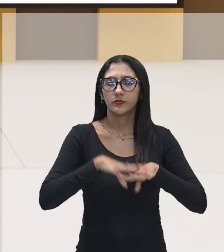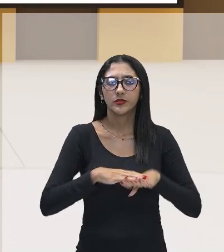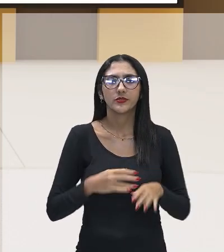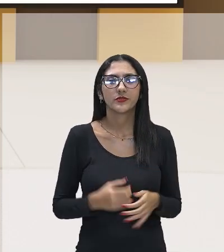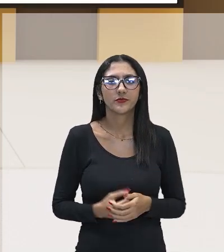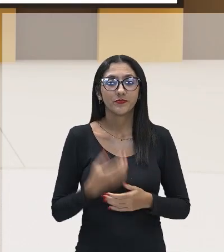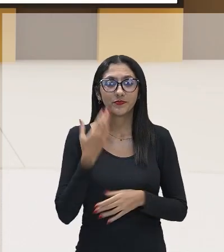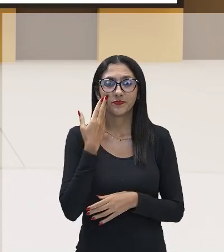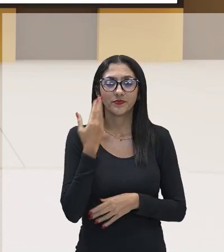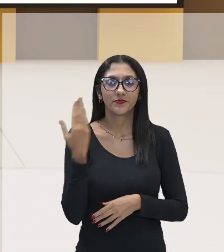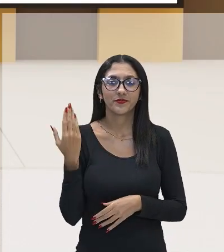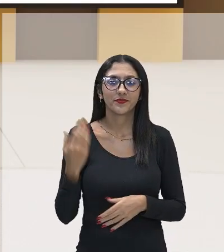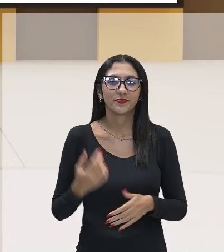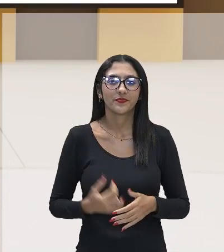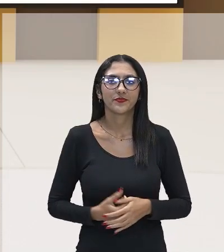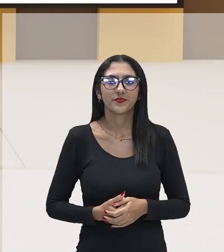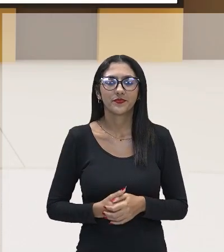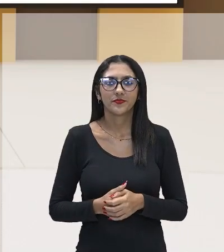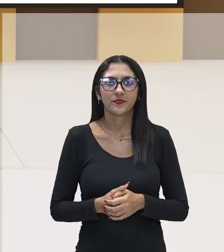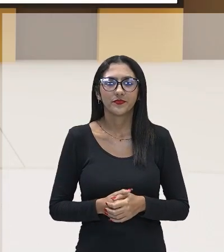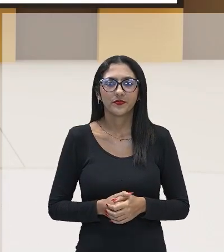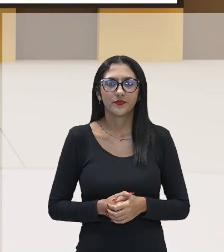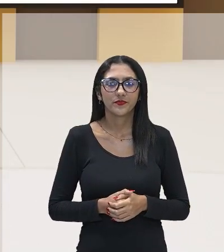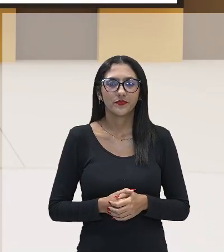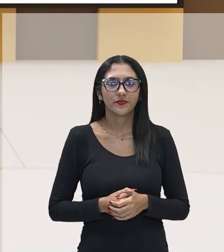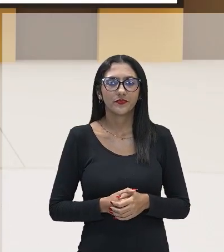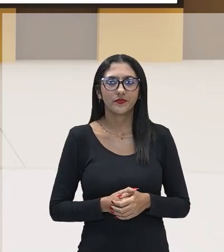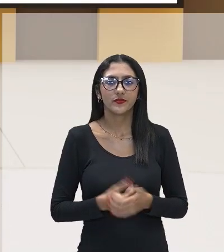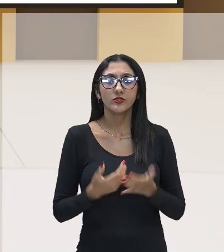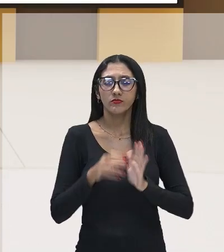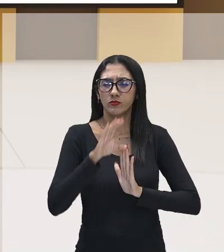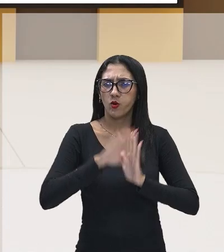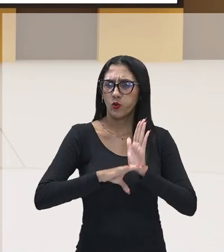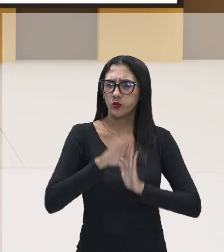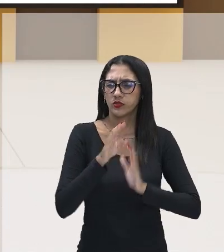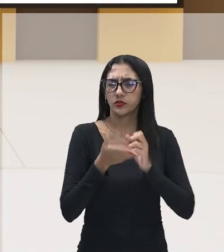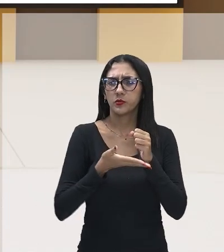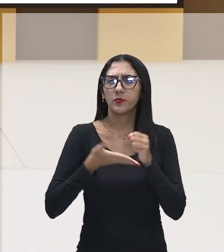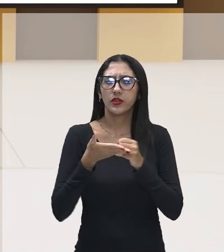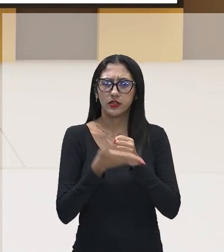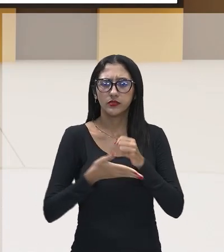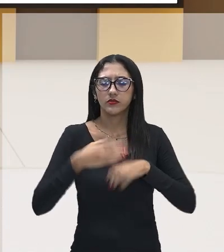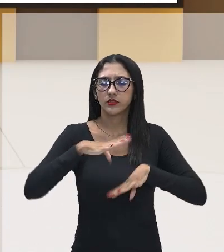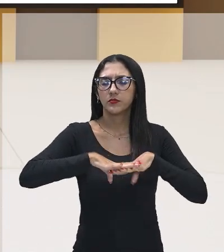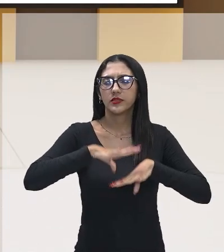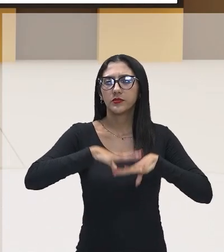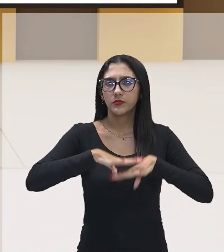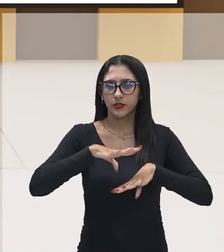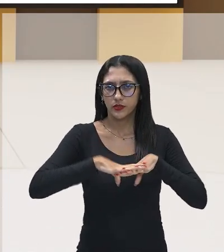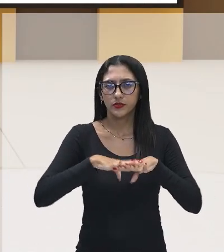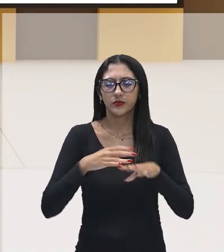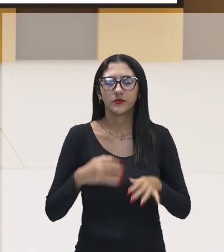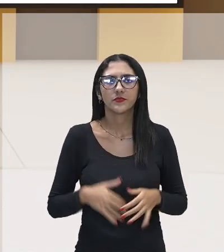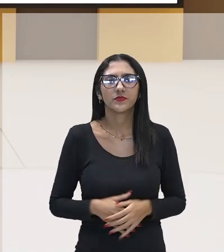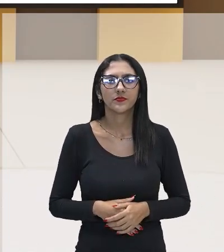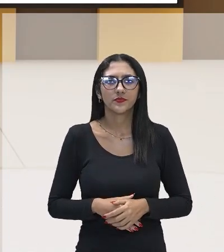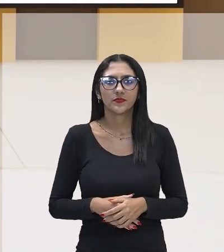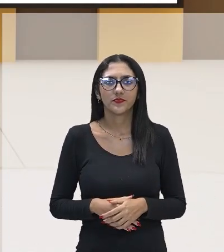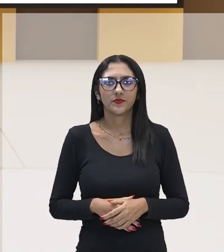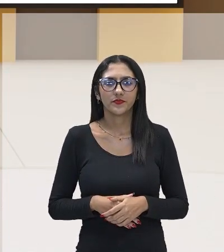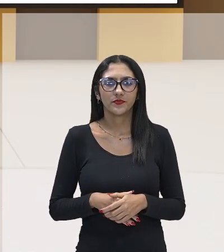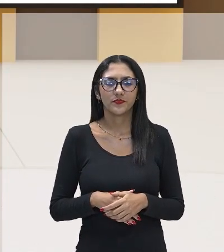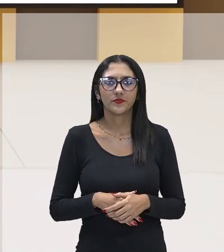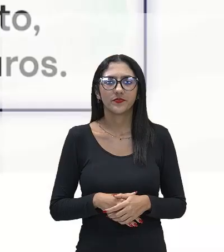lá. Aqui, conceitos básicos de matemática financeira. Então,